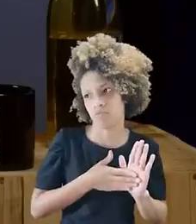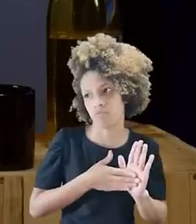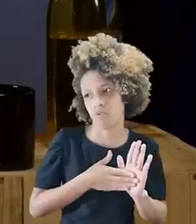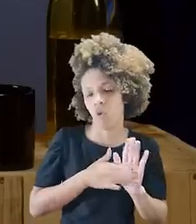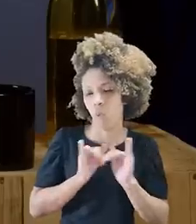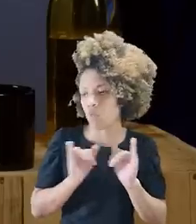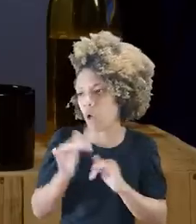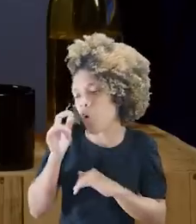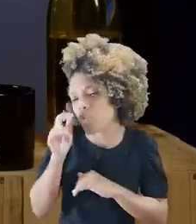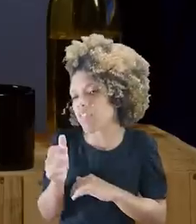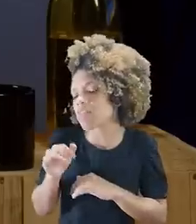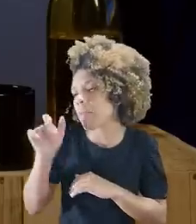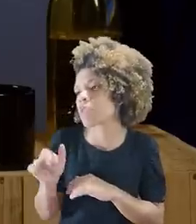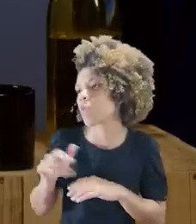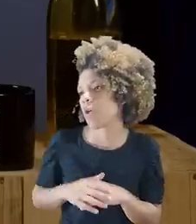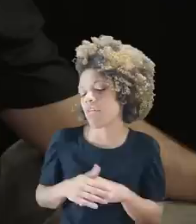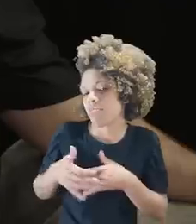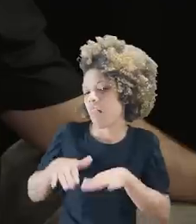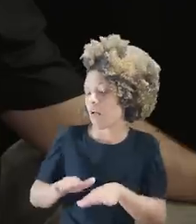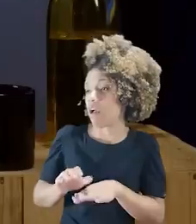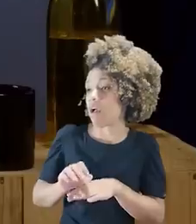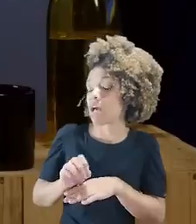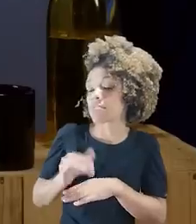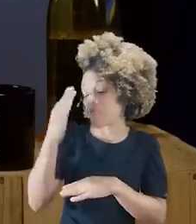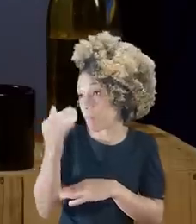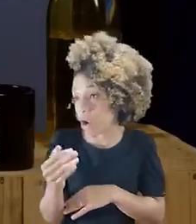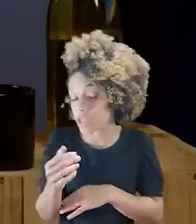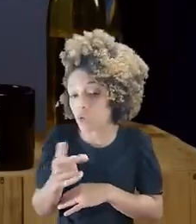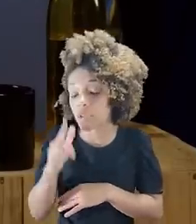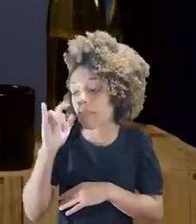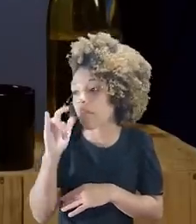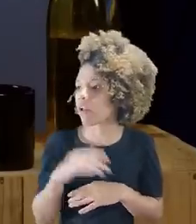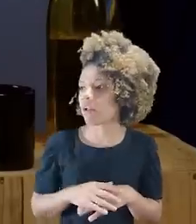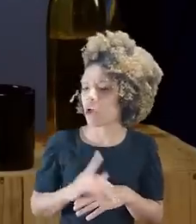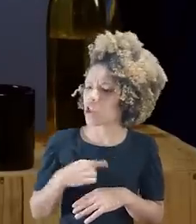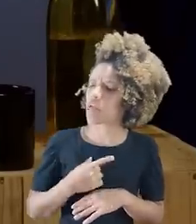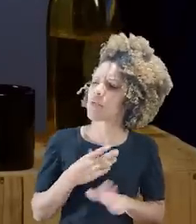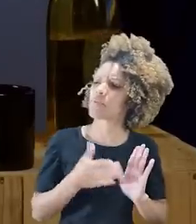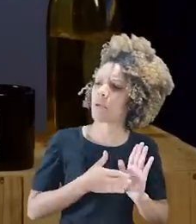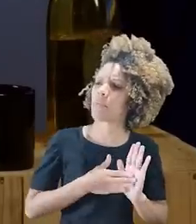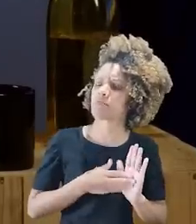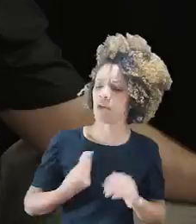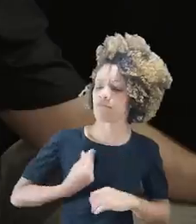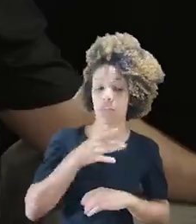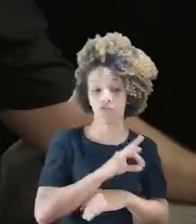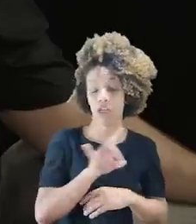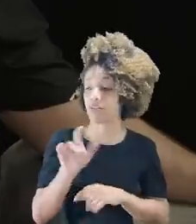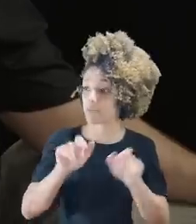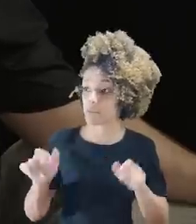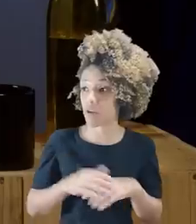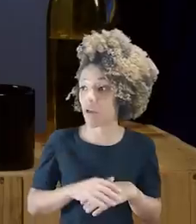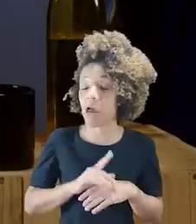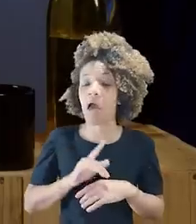foi existencial assim eu sou da linha humanista Eu também com certeza eu vou ser dessa linha né terapia arte terapia comportamental